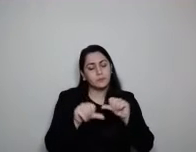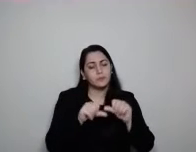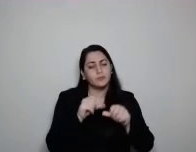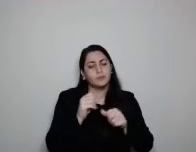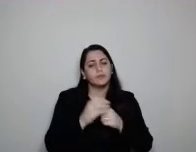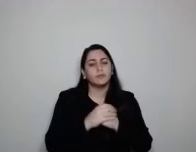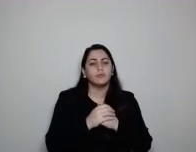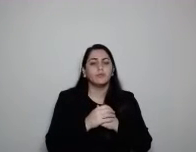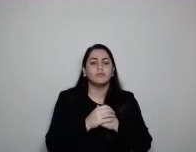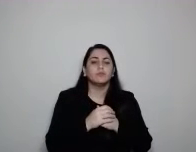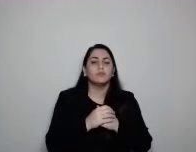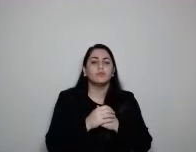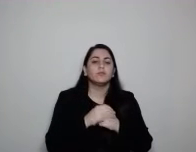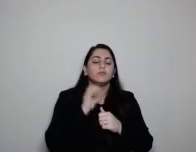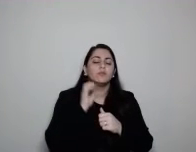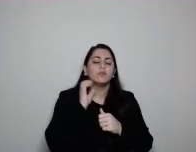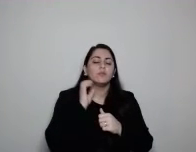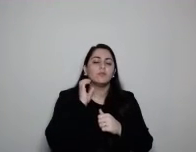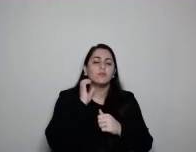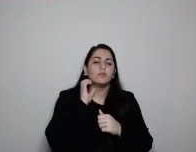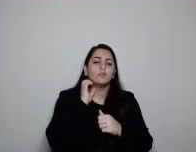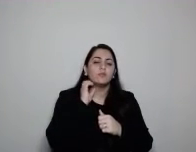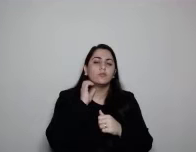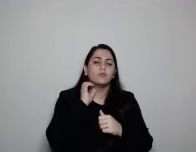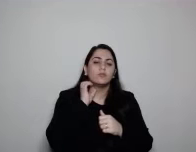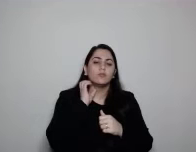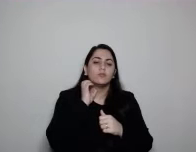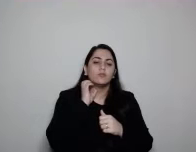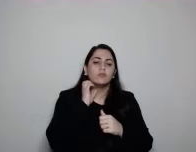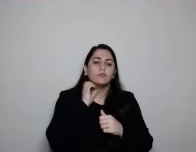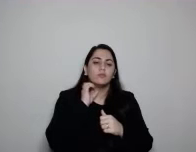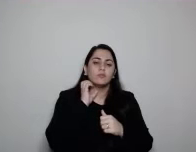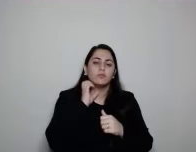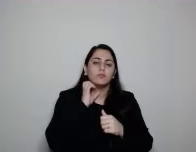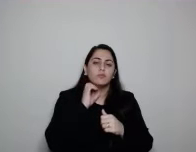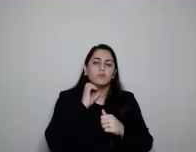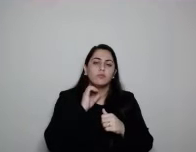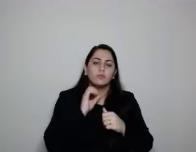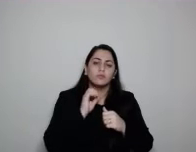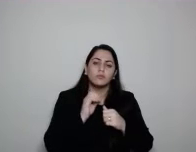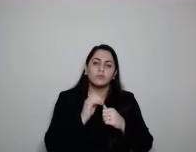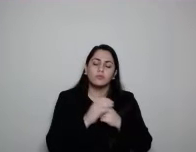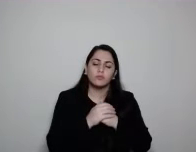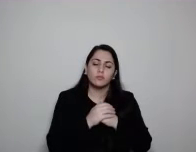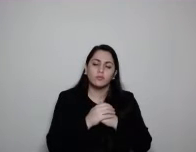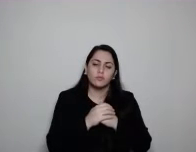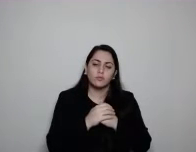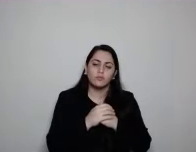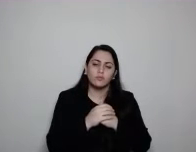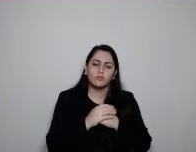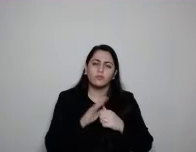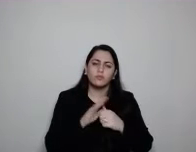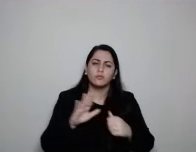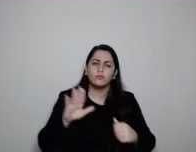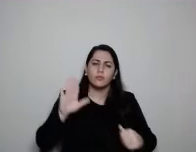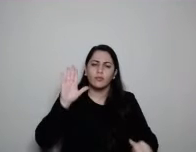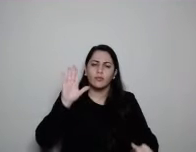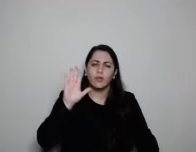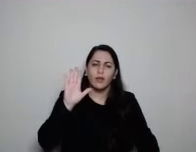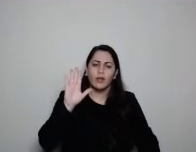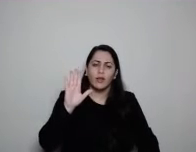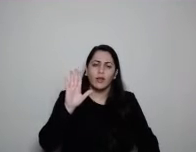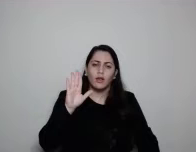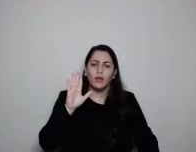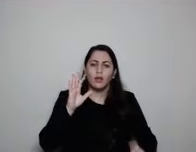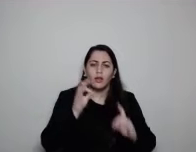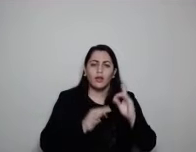do tratamento, precise de outros tratamentos e abandone os tratamentos que ela estava fazendo. Então, por exemplo, a criança que tem o